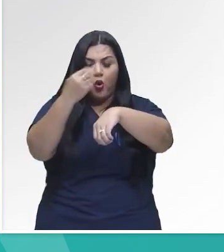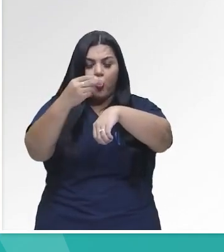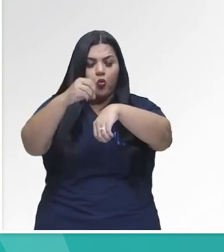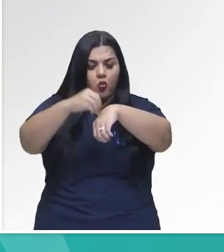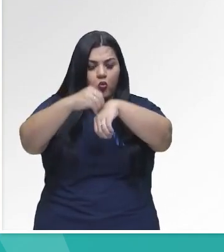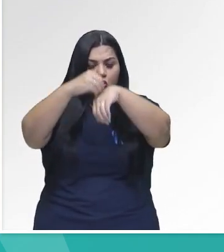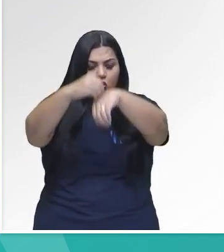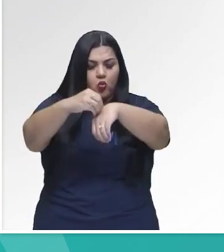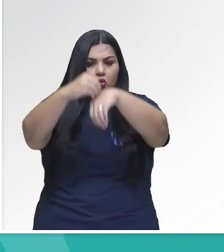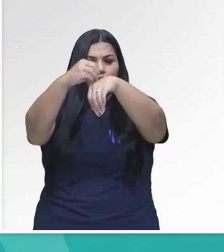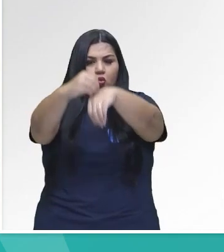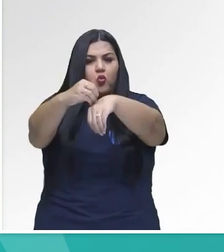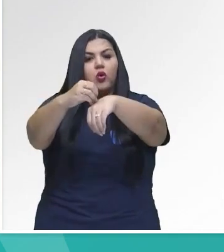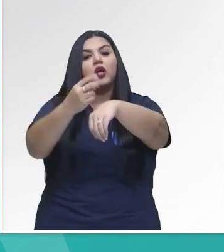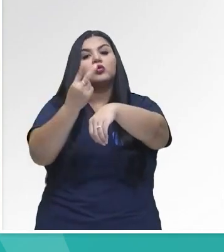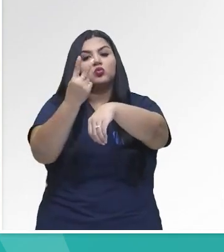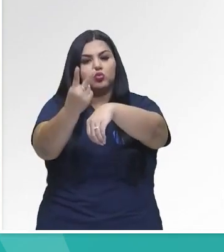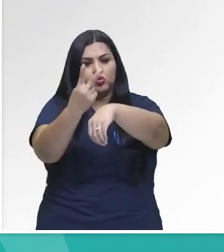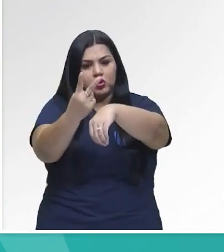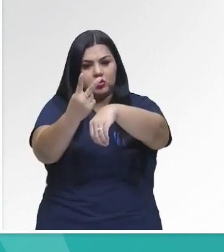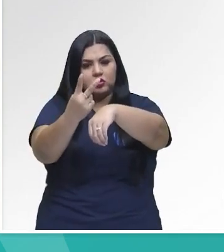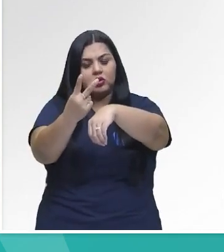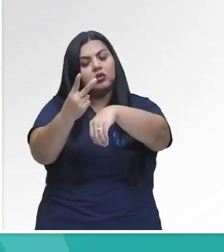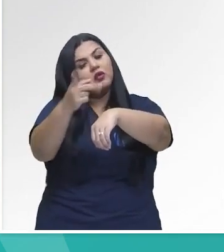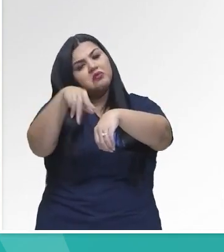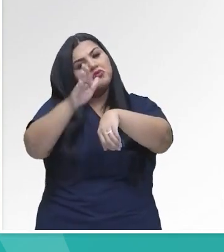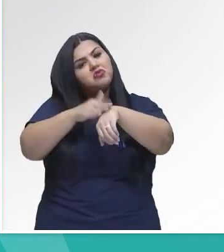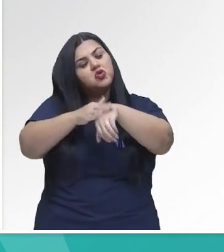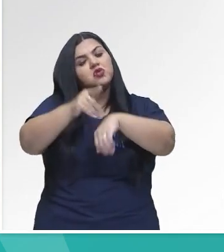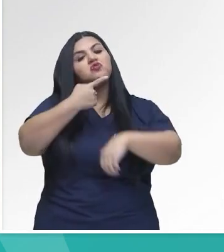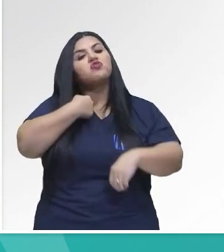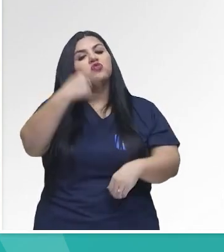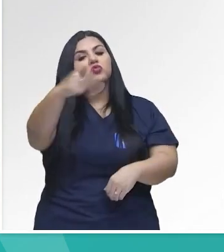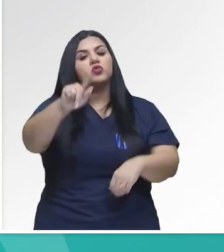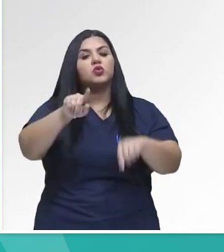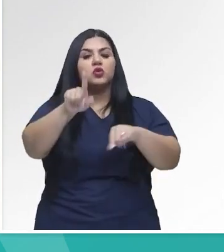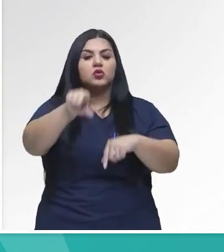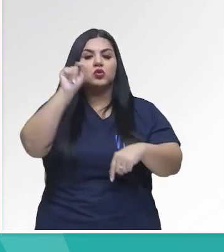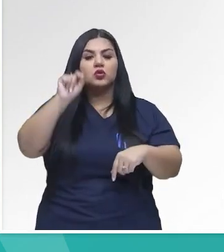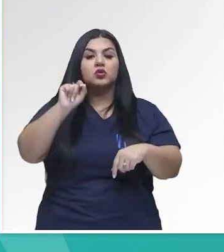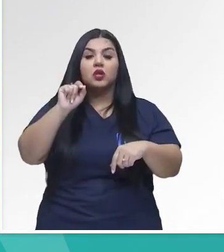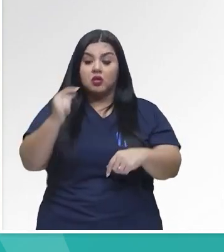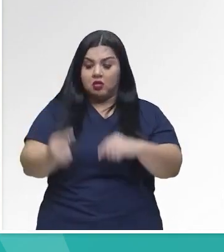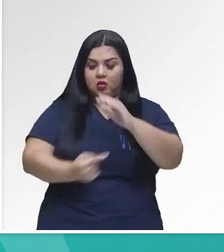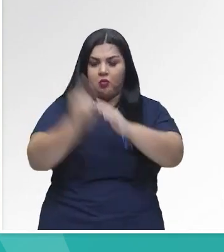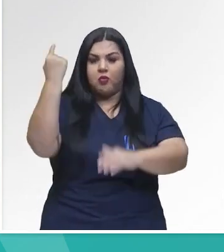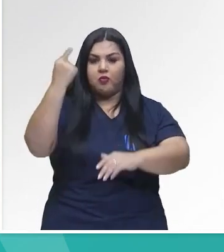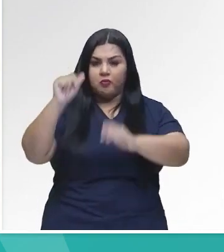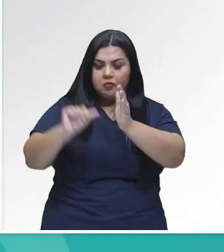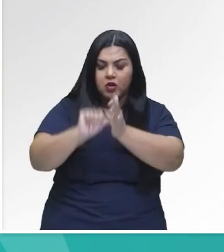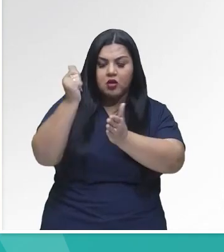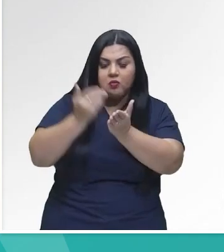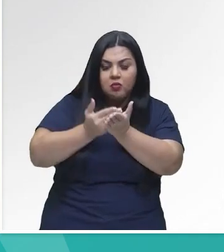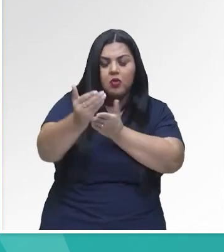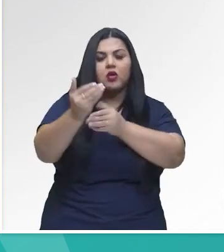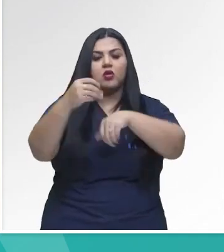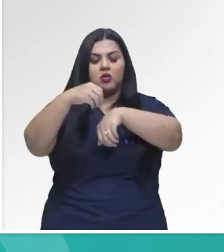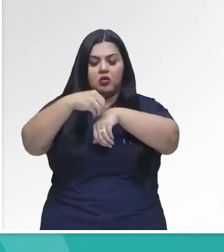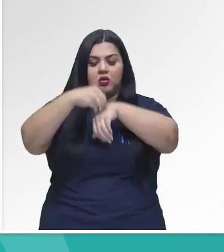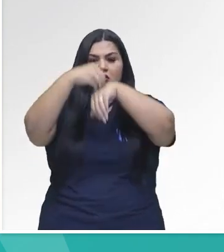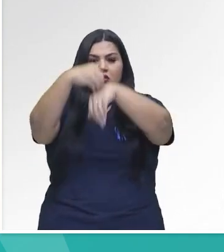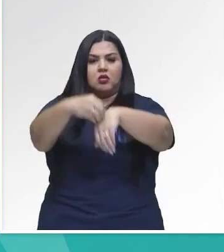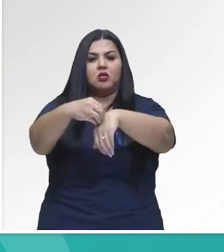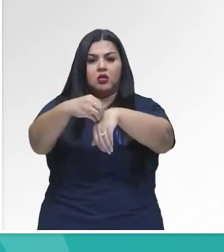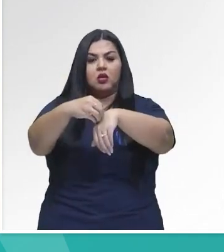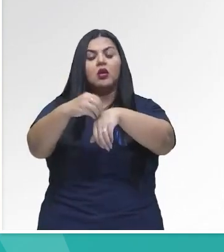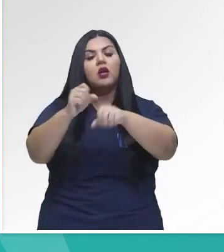melhor jogada. Aí você faz esse lance. A partir do momento que você dá o primeiro lance nesse peão, aí sim,